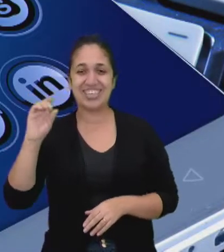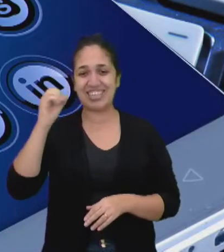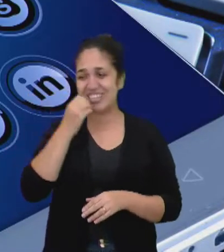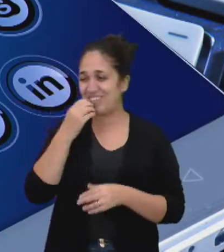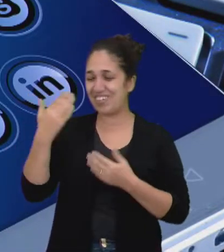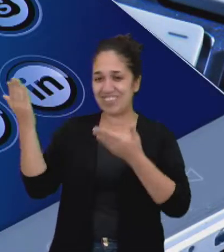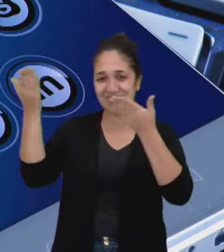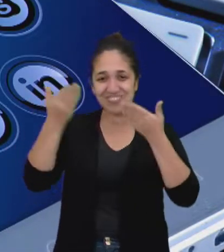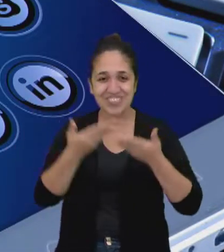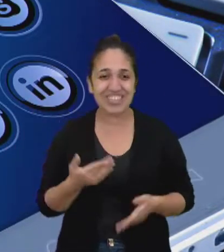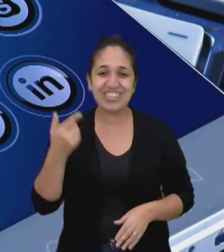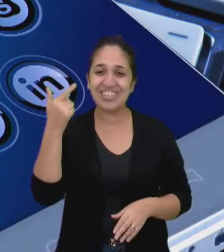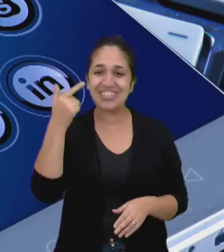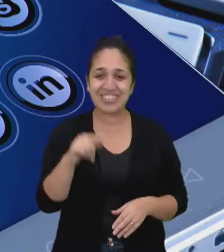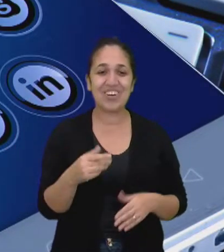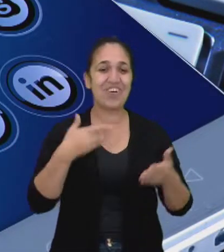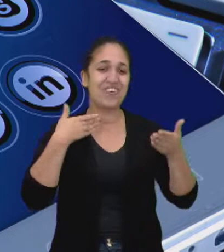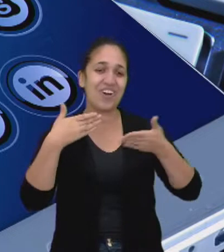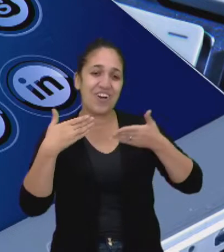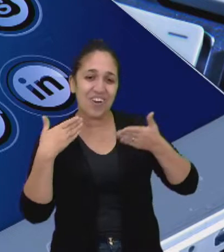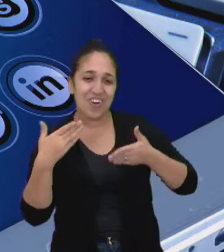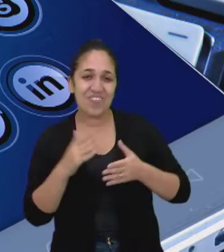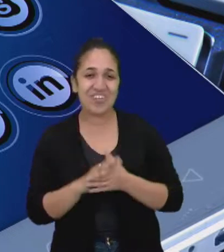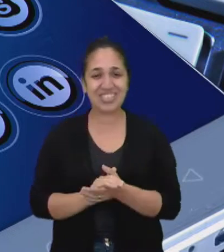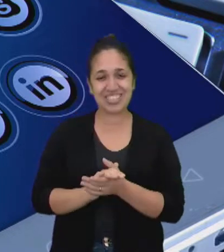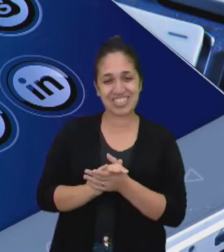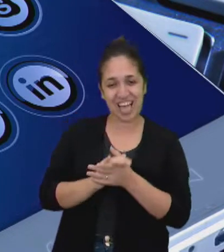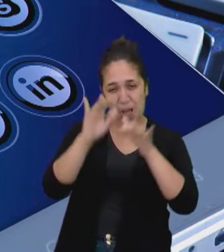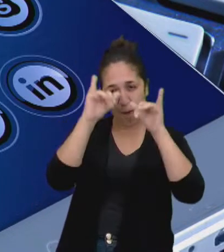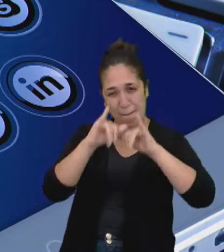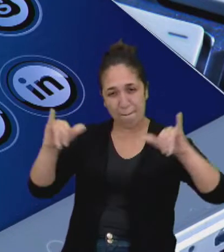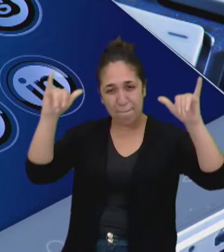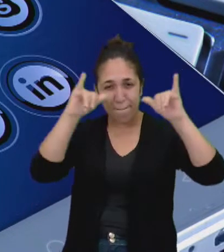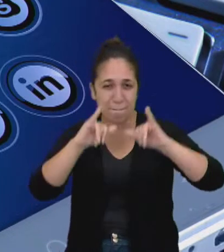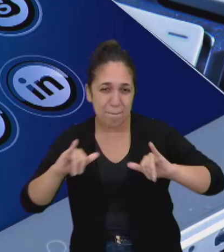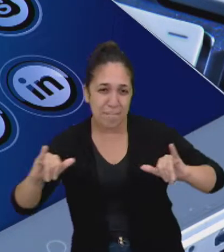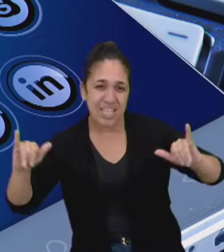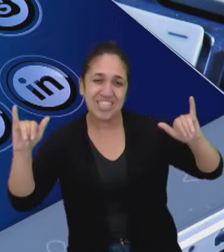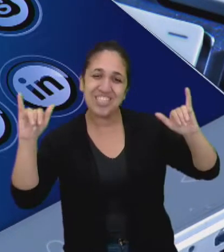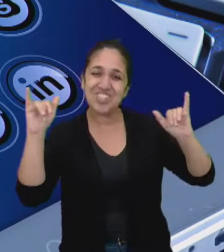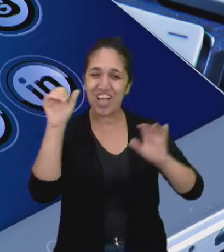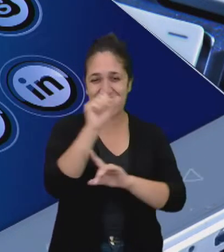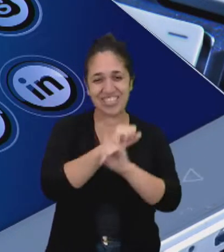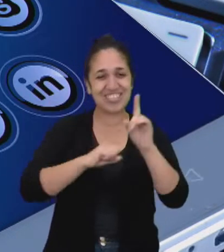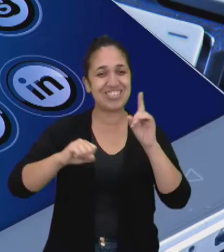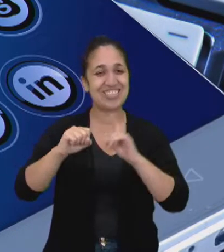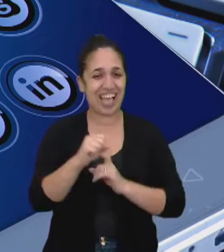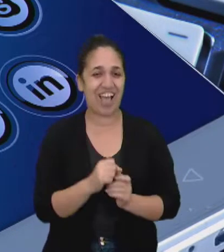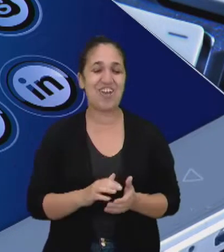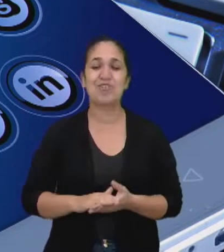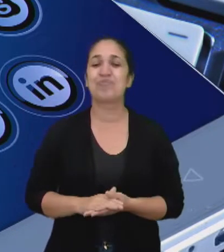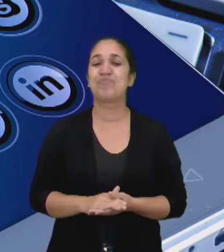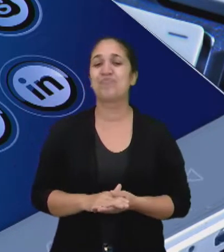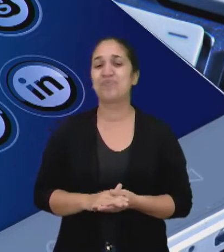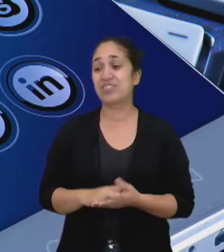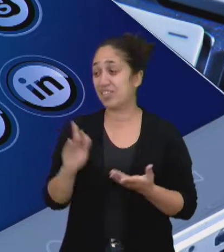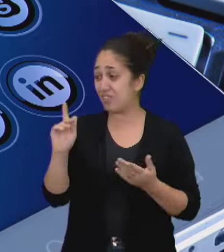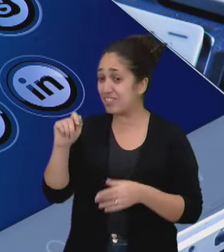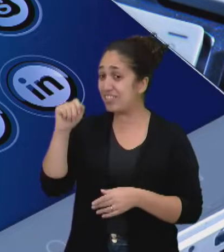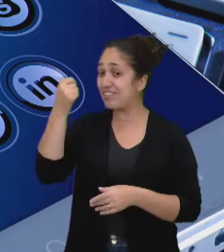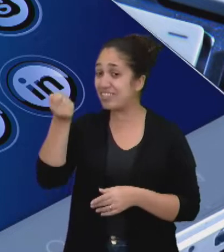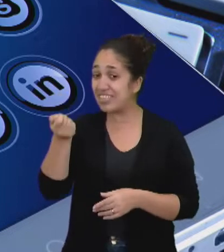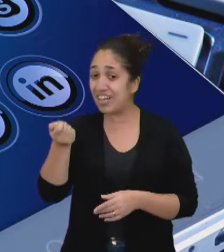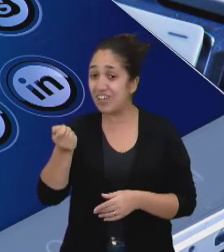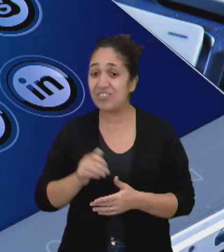de volta para falar mais sobre social media, isso? Falei certo? Social media. Isso, muito bem. E qual é o seu sinal, Pro?